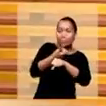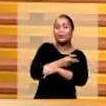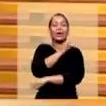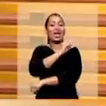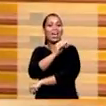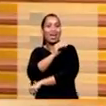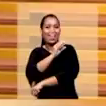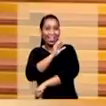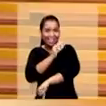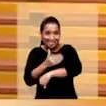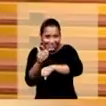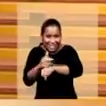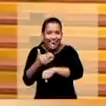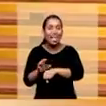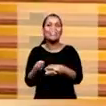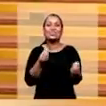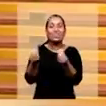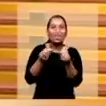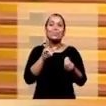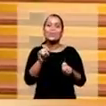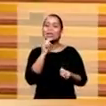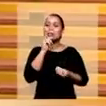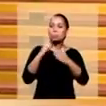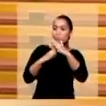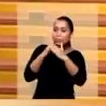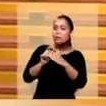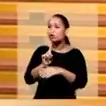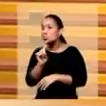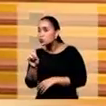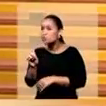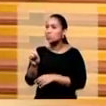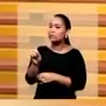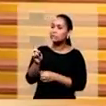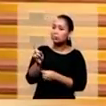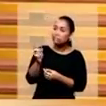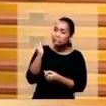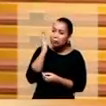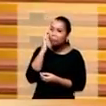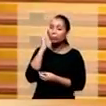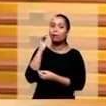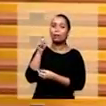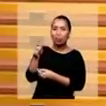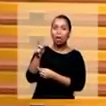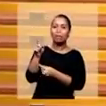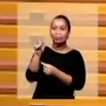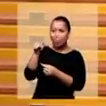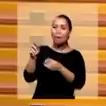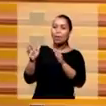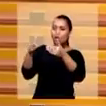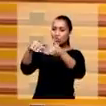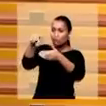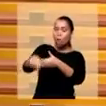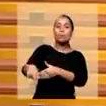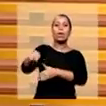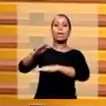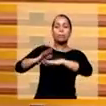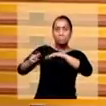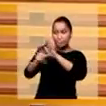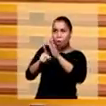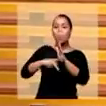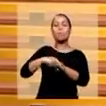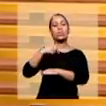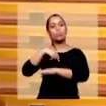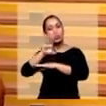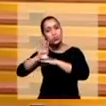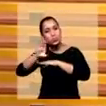ainda na época da faculdade se aproximar daquelas empresas ou daqueles ramos que você tem, que são ligados à sua formação ou à